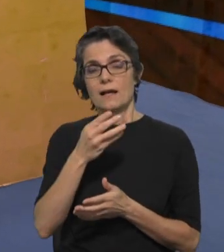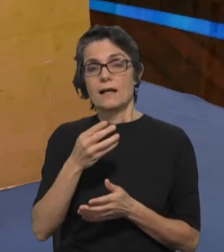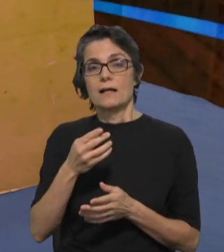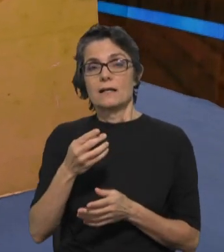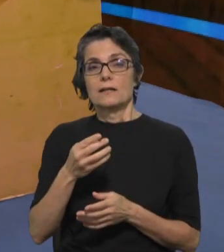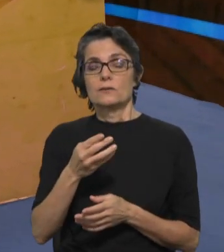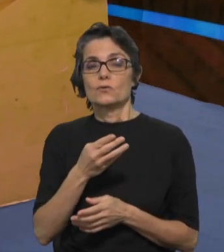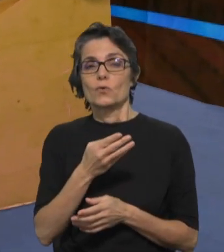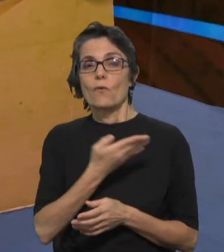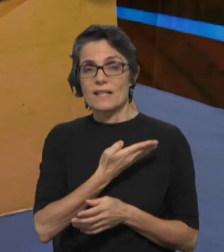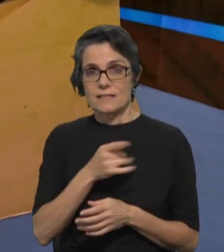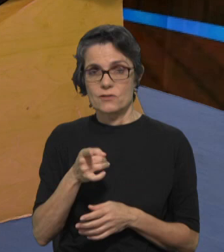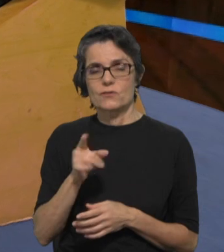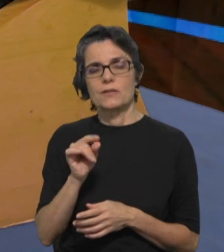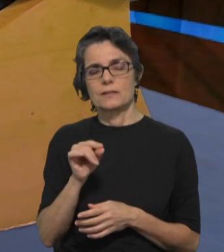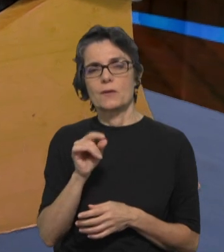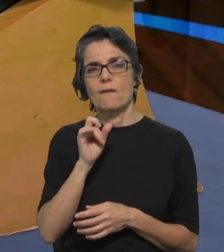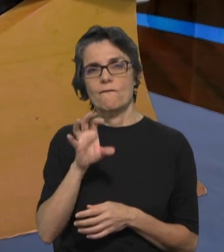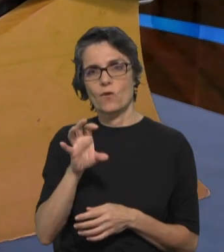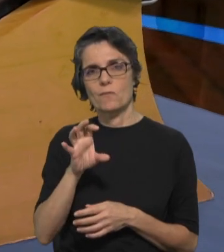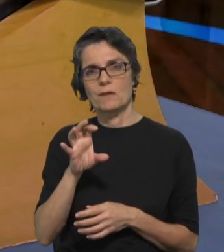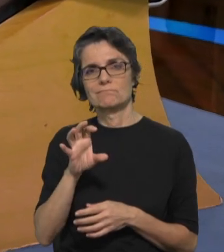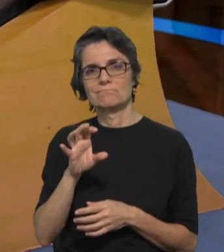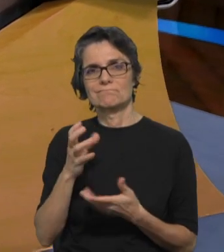honrar a Revolução de Abril, de alguma maneira, nesta